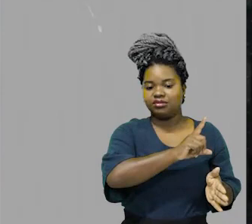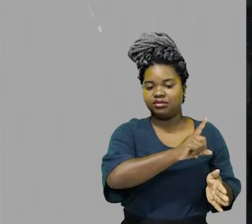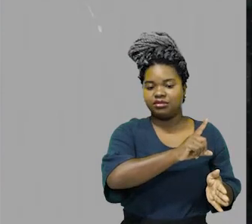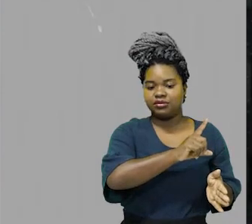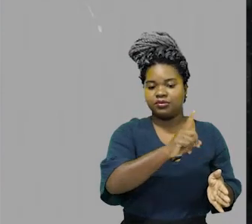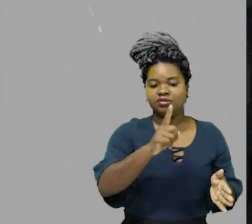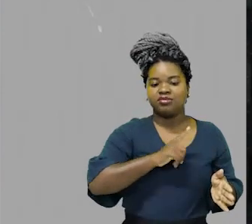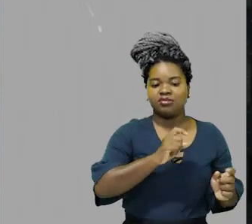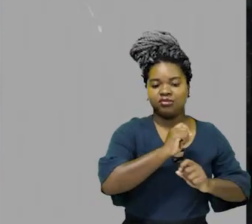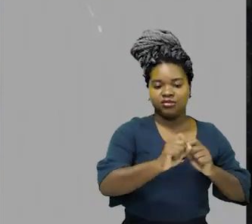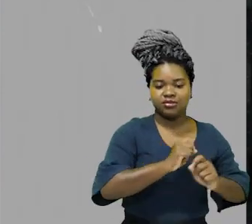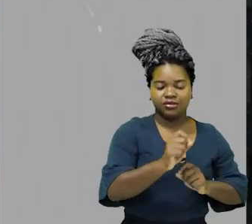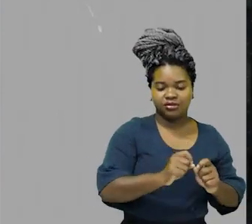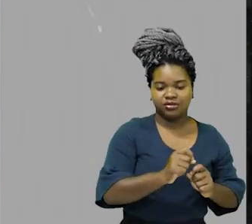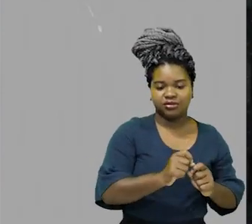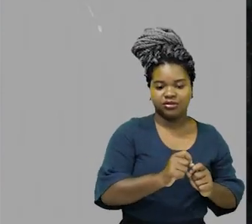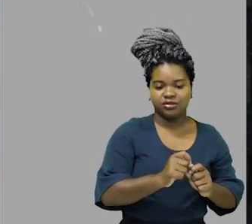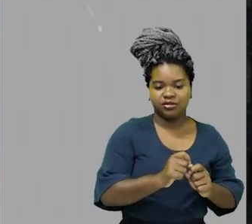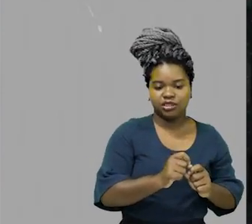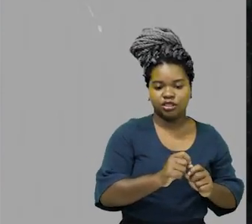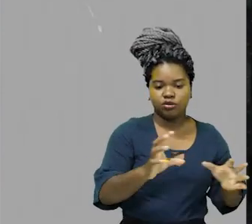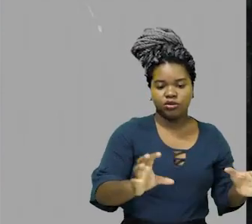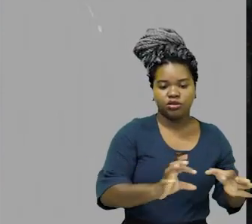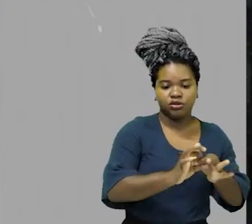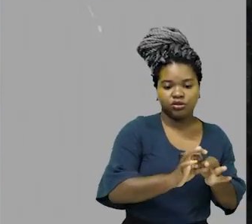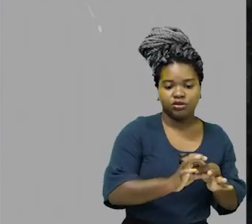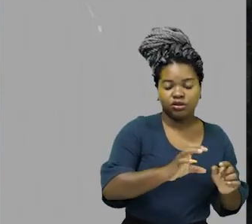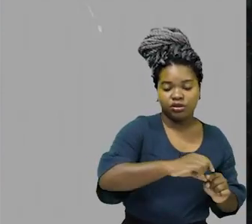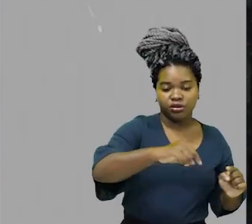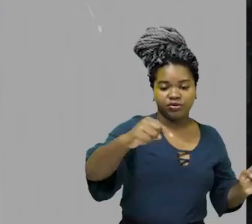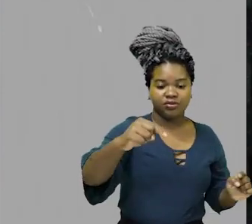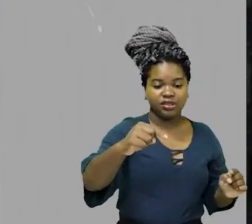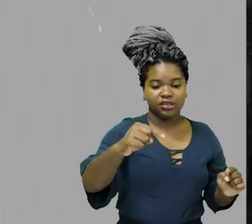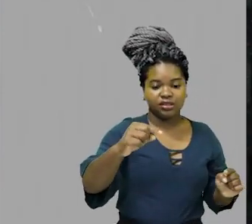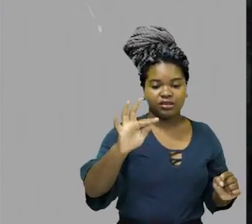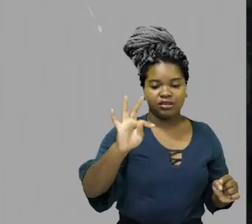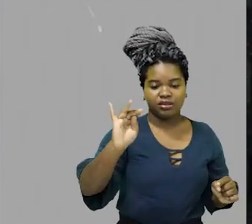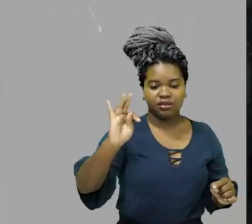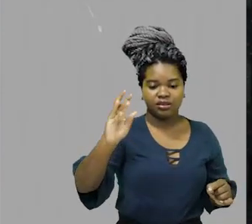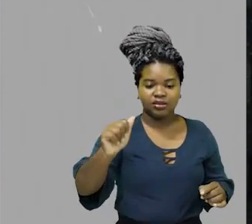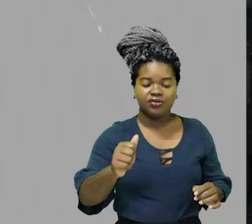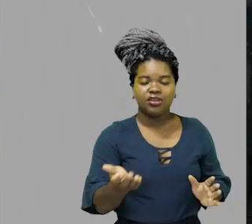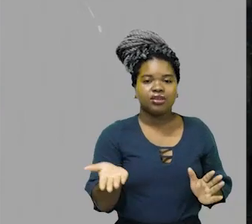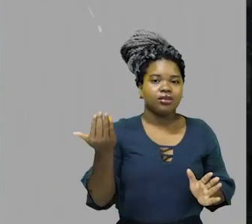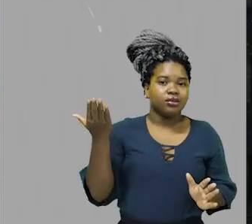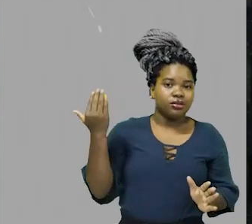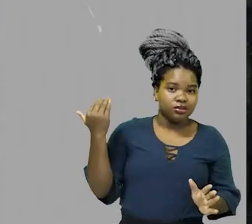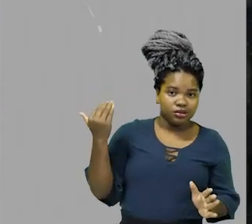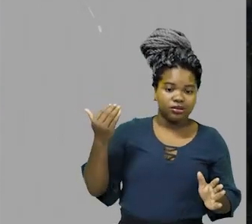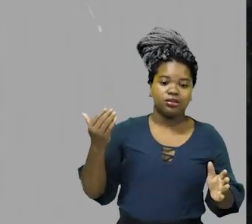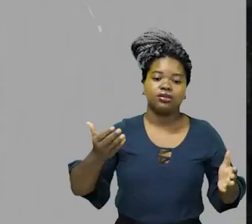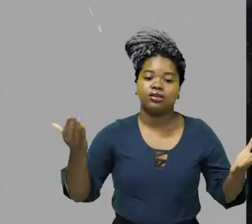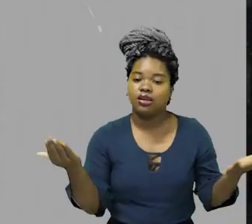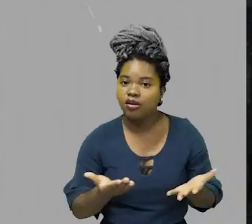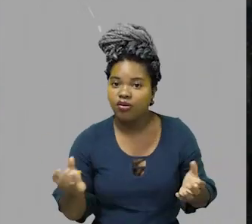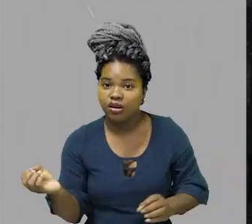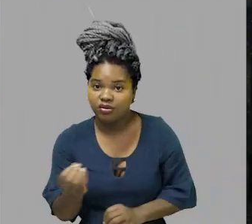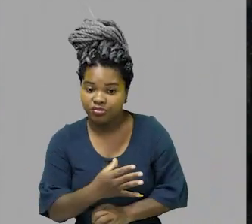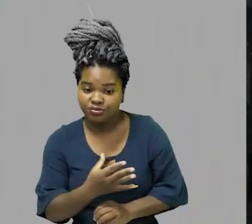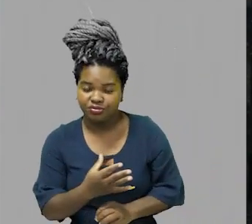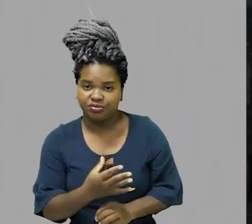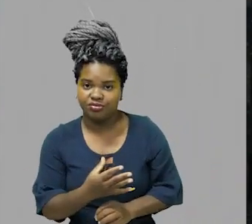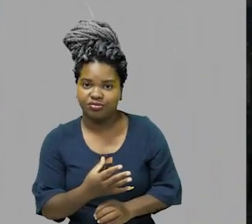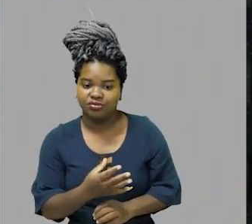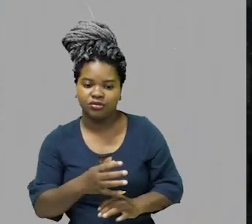ter um pedaço da fita antiga e um pedaço da fita nova. Aqui do mesmo jeito, ó, ela vai ter um pedaço da fita